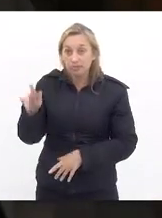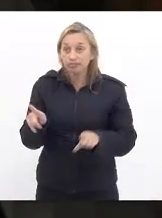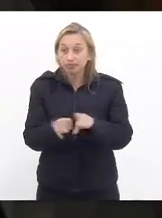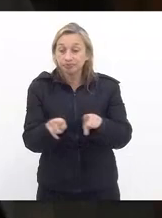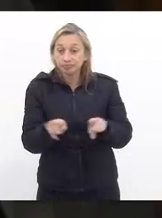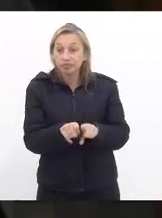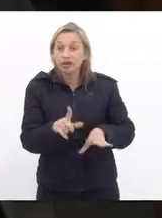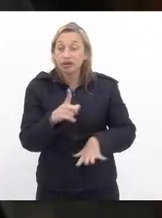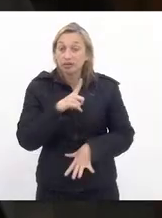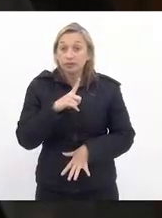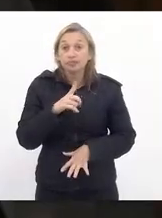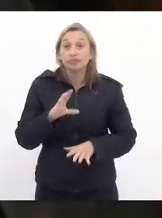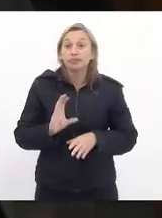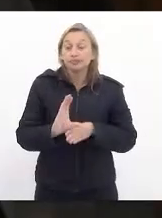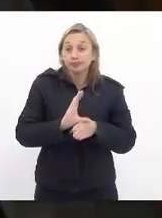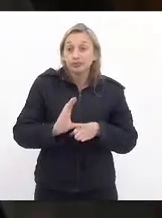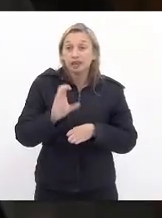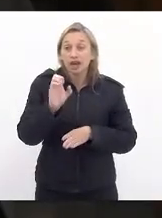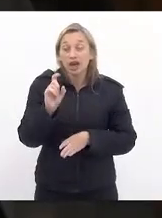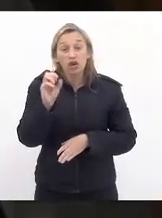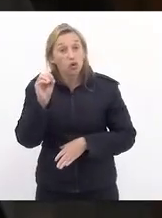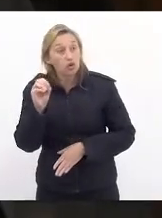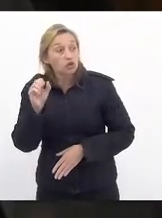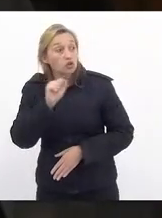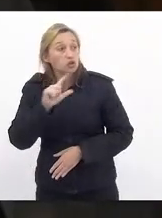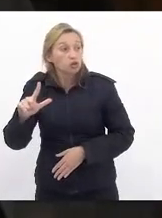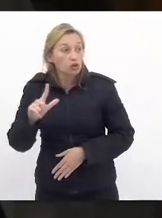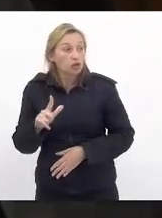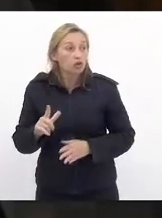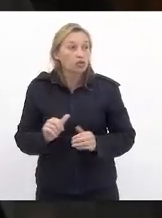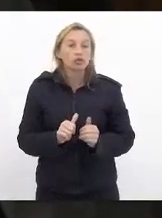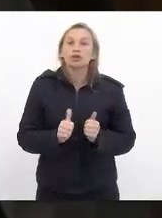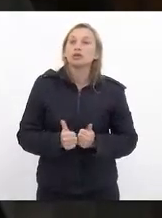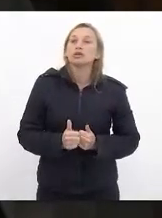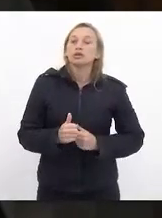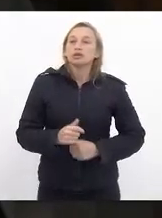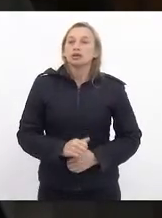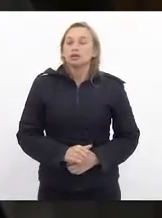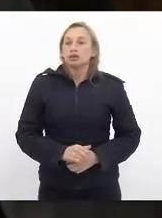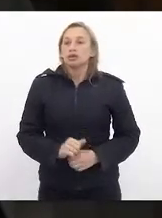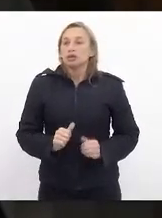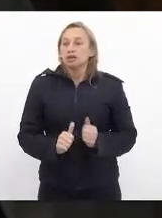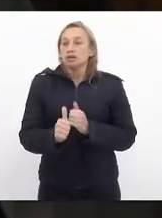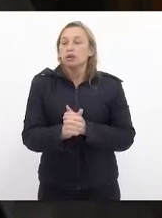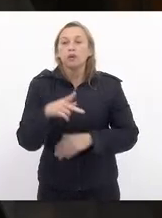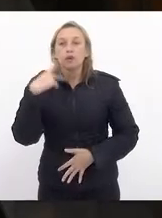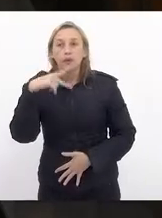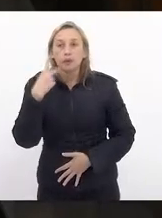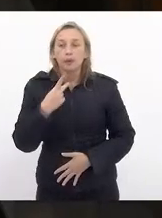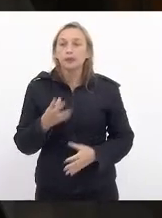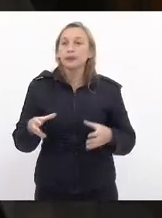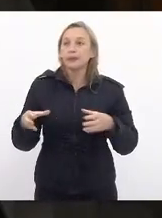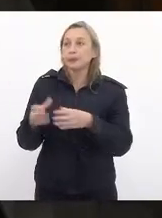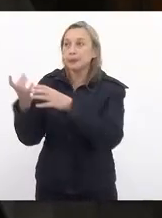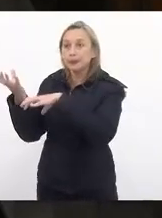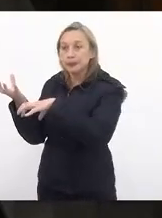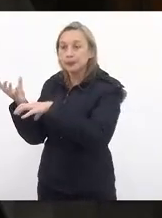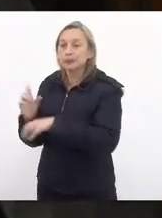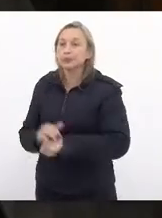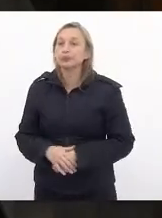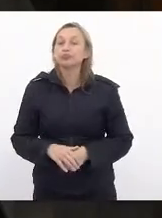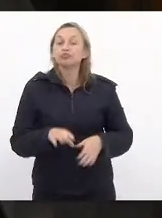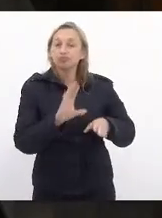nós temos os conselhos de que o sol mas tem uma frente parlamentar no Congresso Nacional nós temos municípios que têm